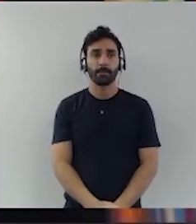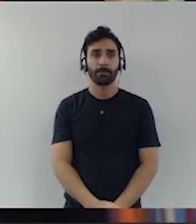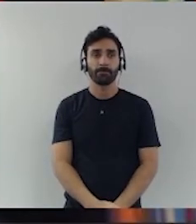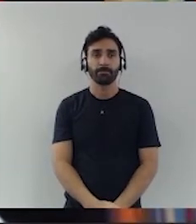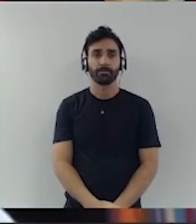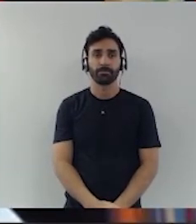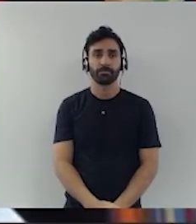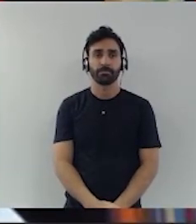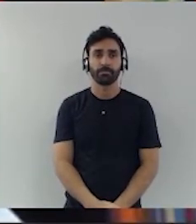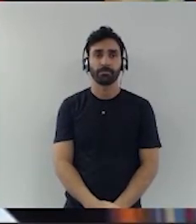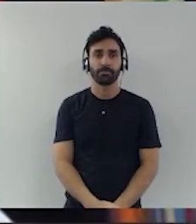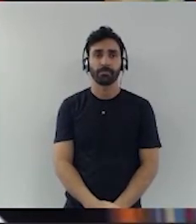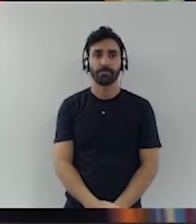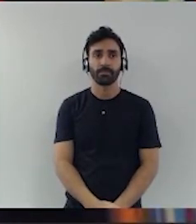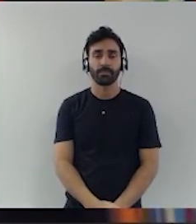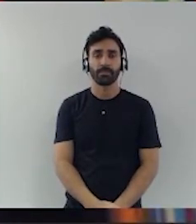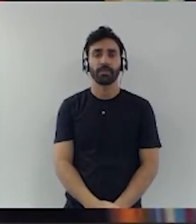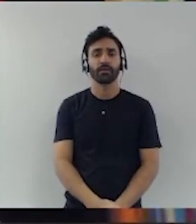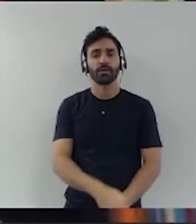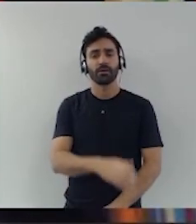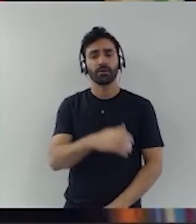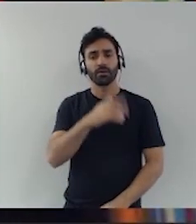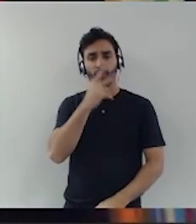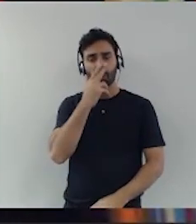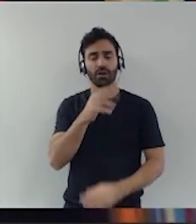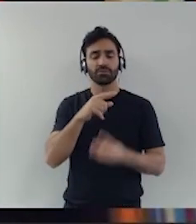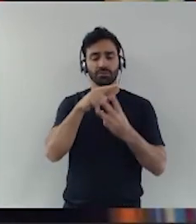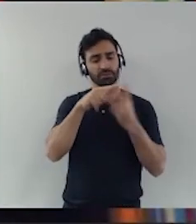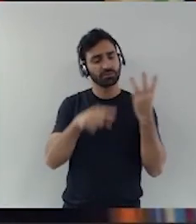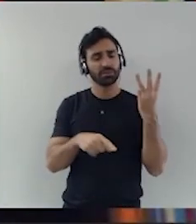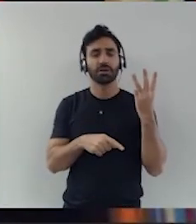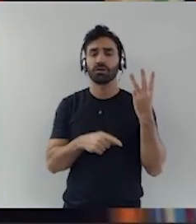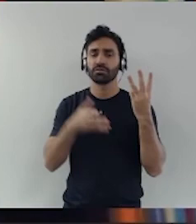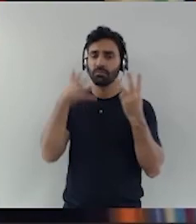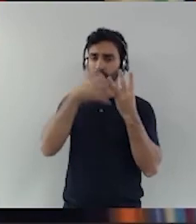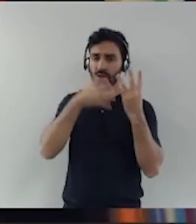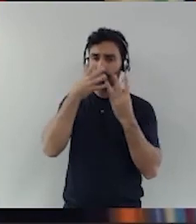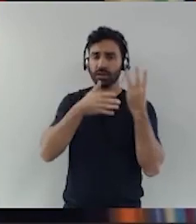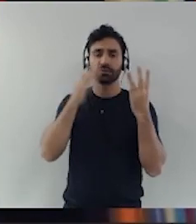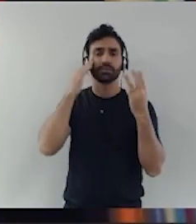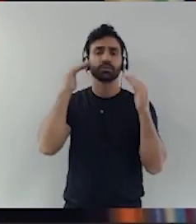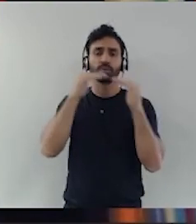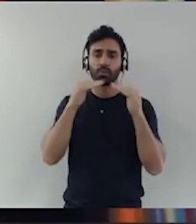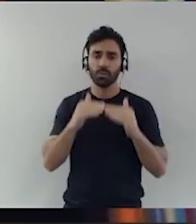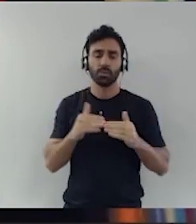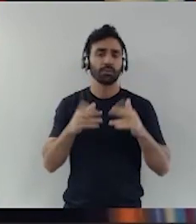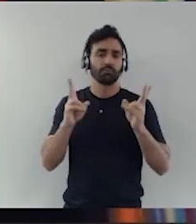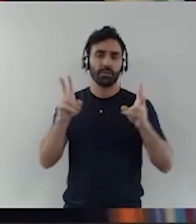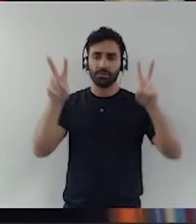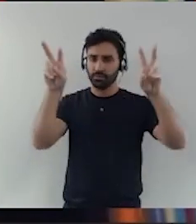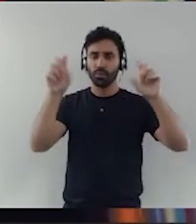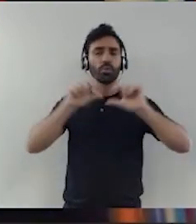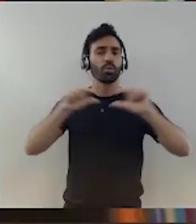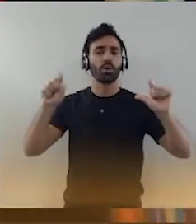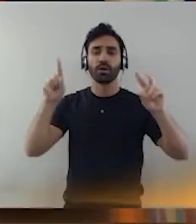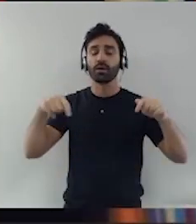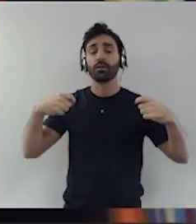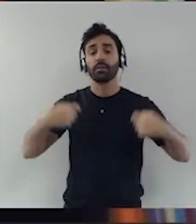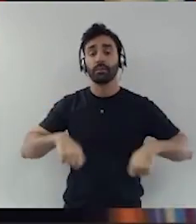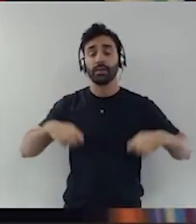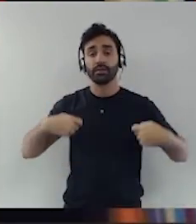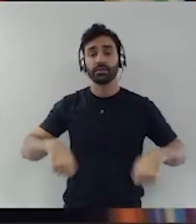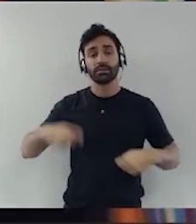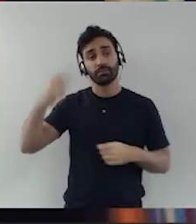Penso que há uma tônica em comum aí nas 3 exposições, né, que nós participamos, que é justamente a necessidade de se